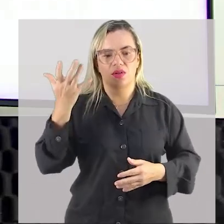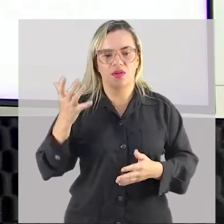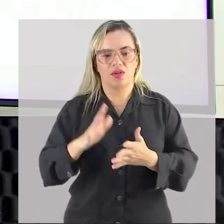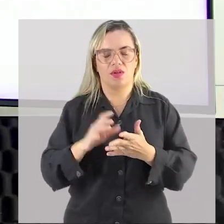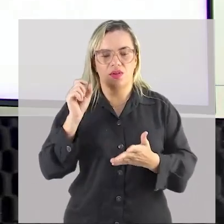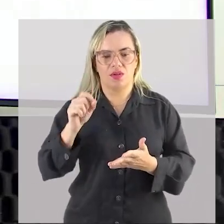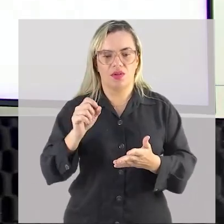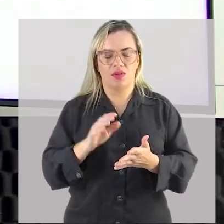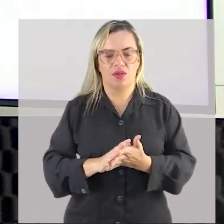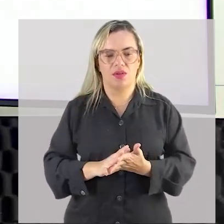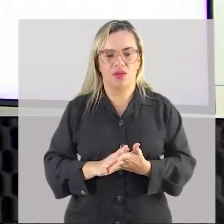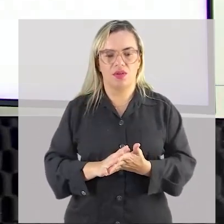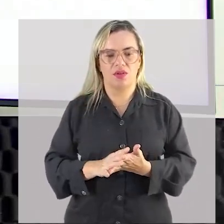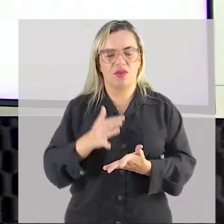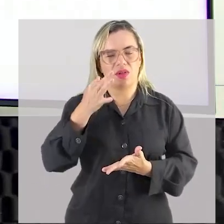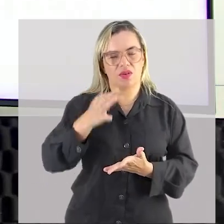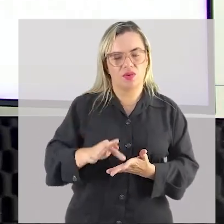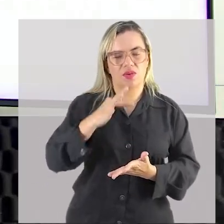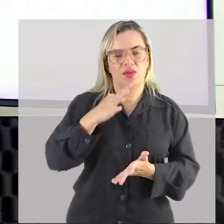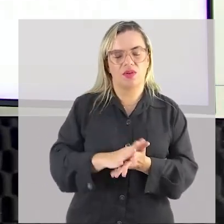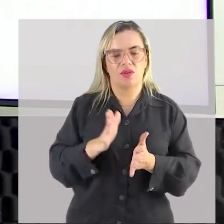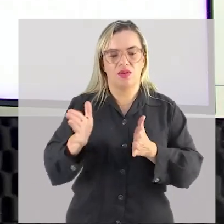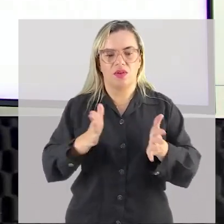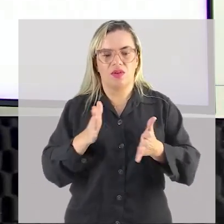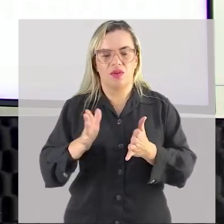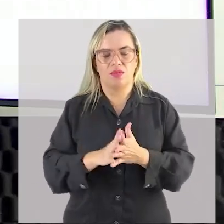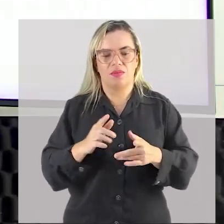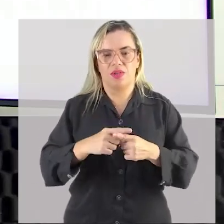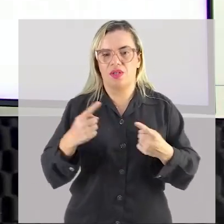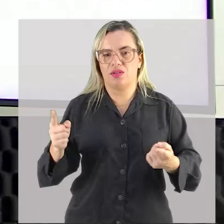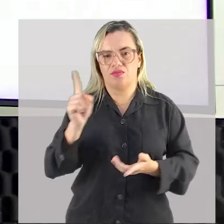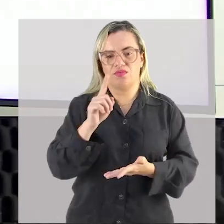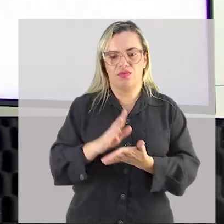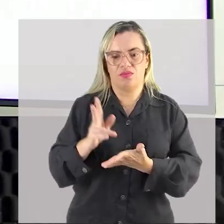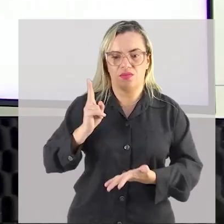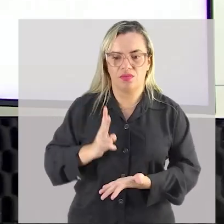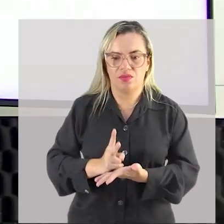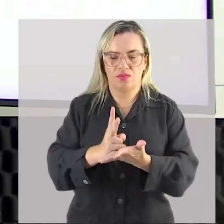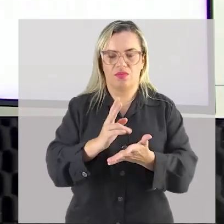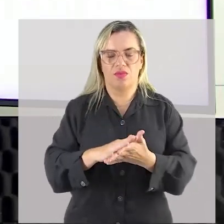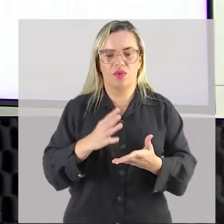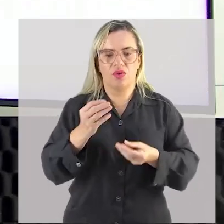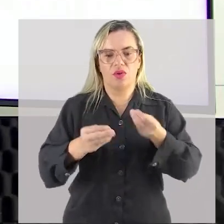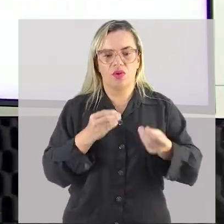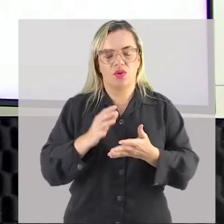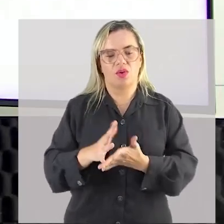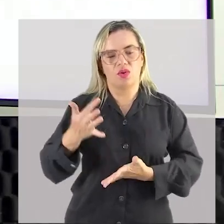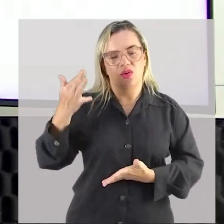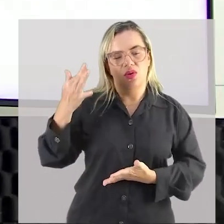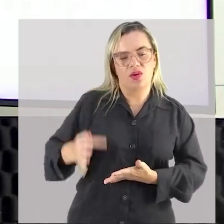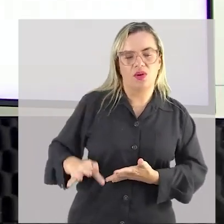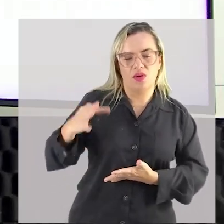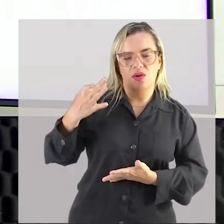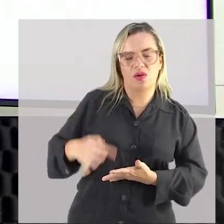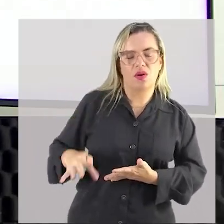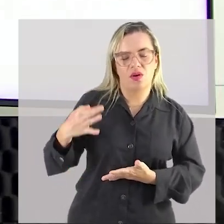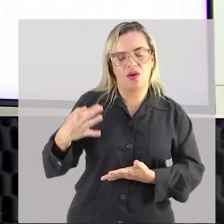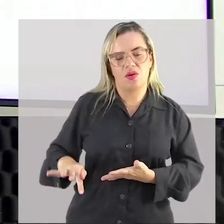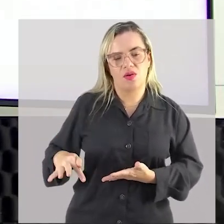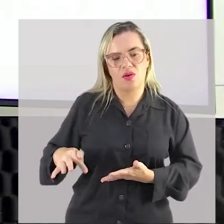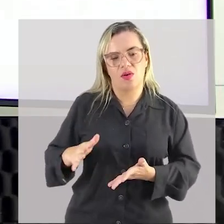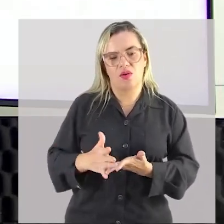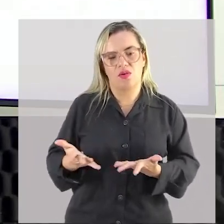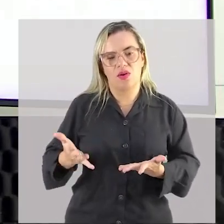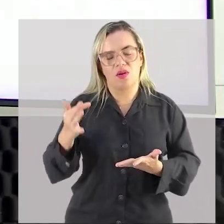acontecer ela vai doer naquele tempo mas ele não é aquilo não é para sempre assim como dores as dores elas